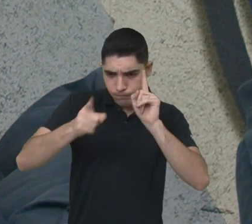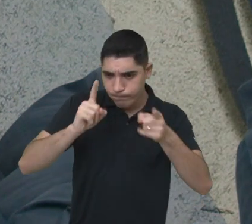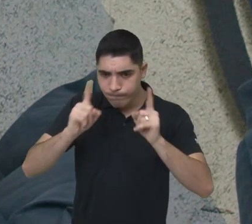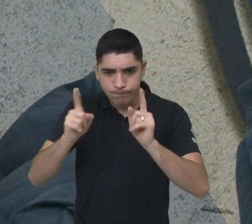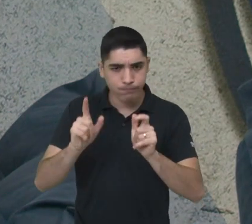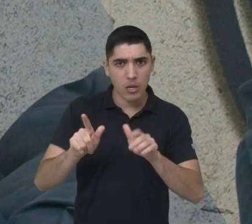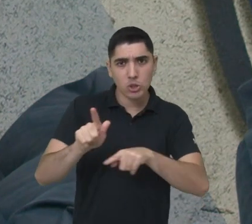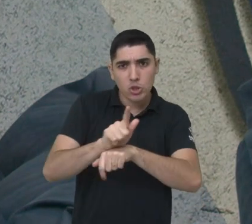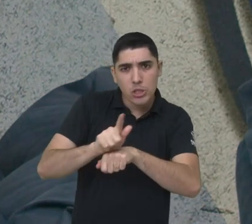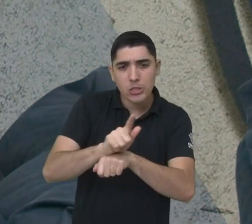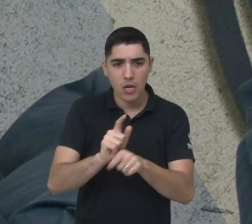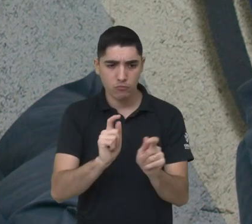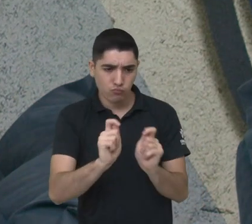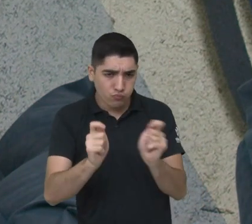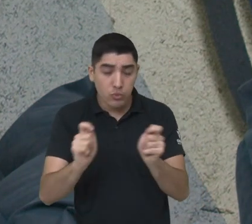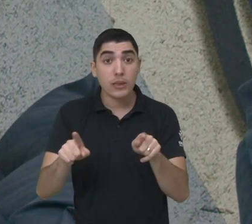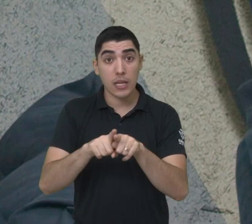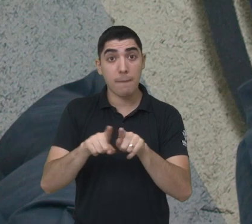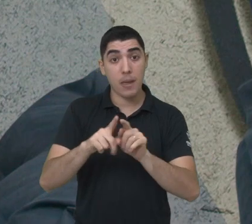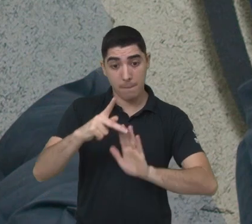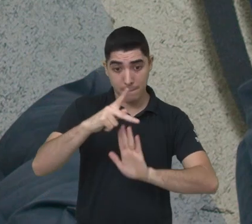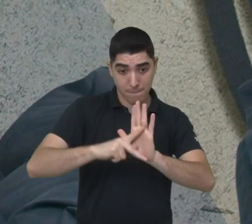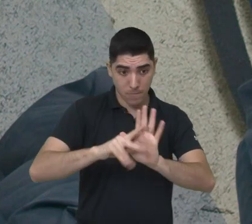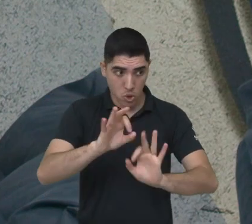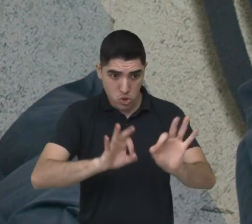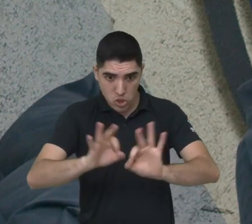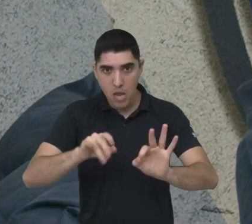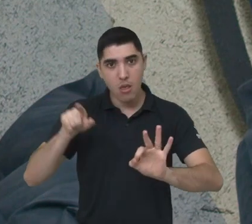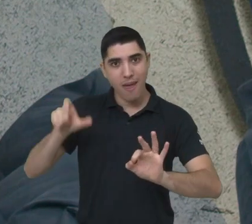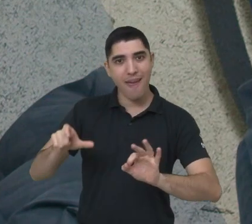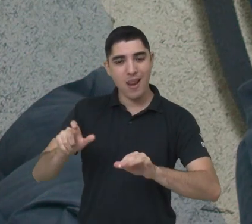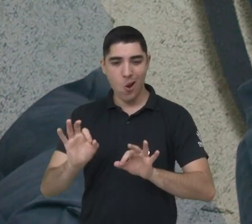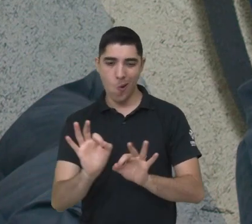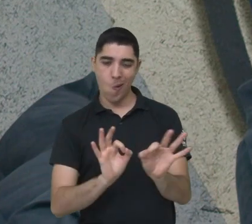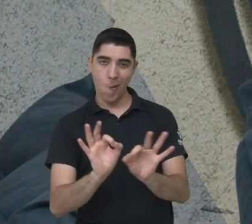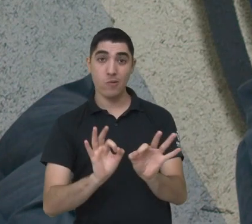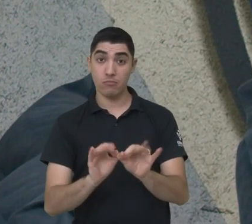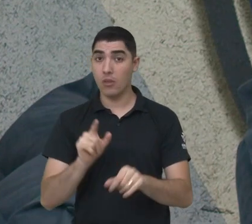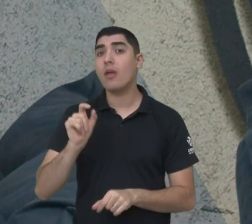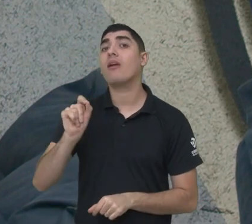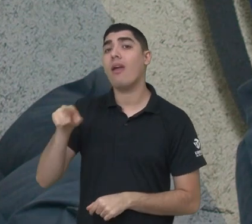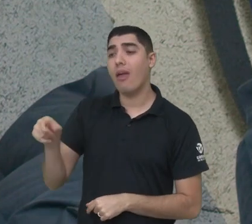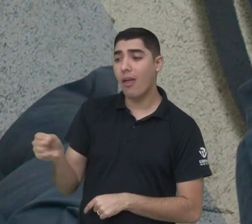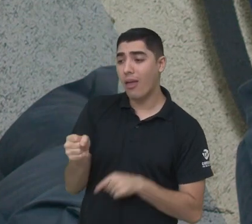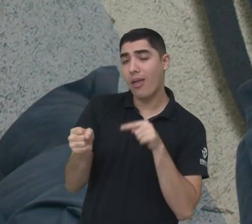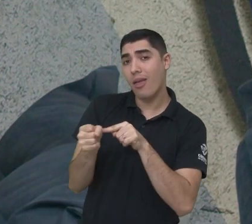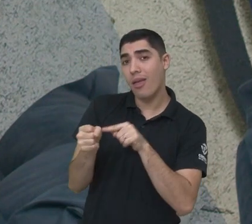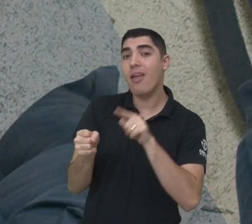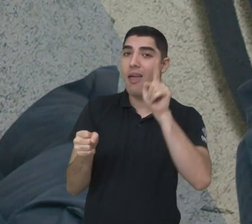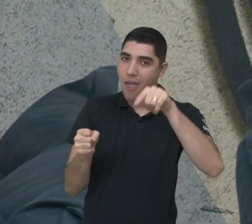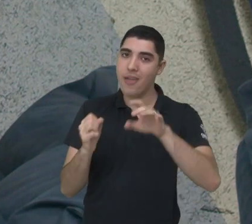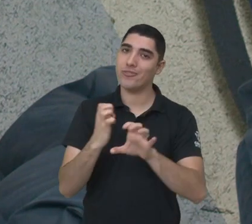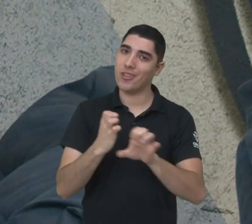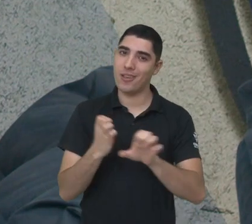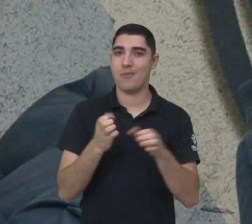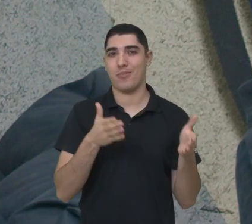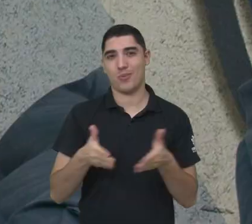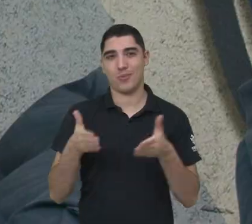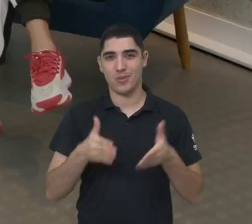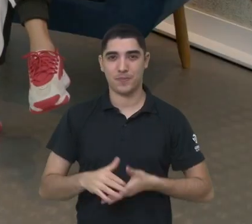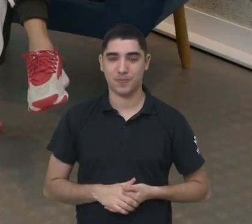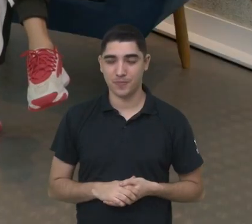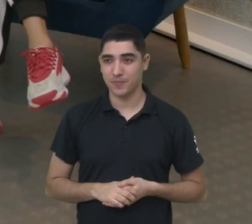e também na execução dos projetos de maneira uniforme e eficaz. Quem cuida de tudo isso é um engenheiro de